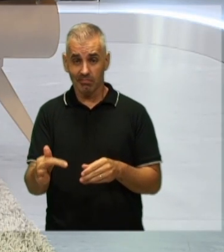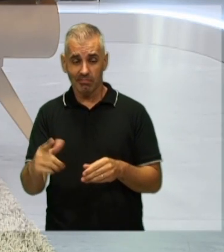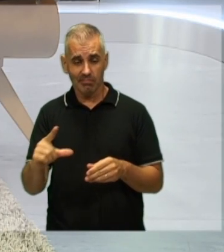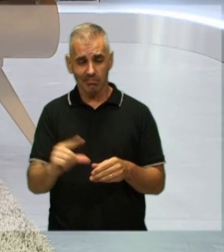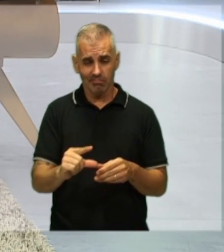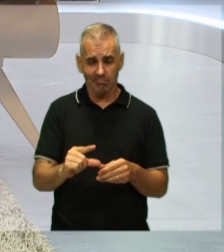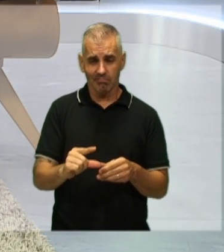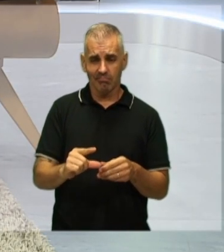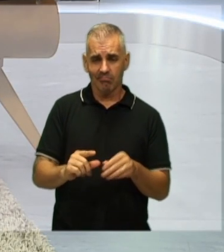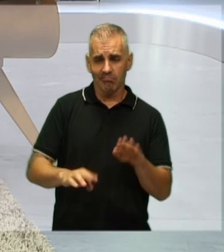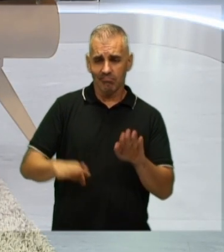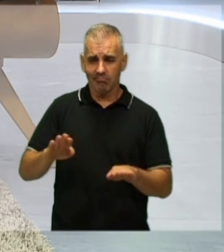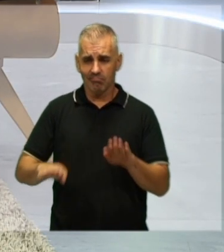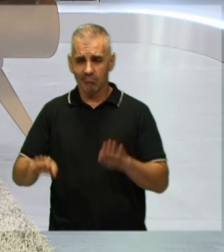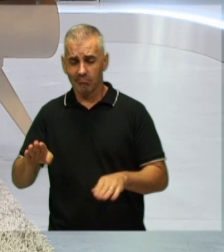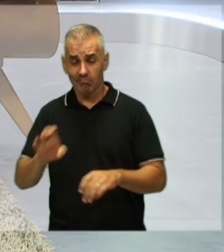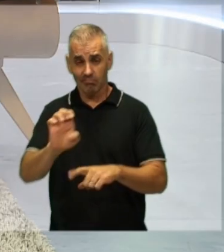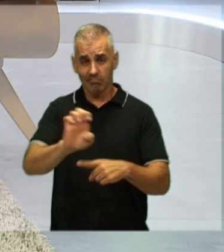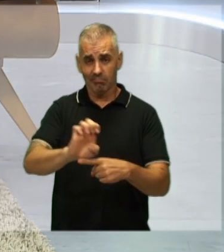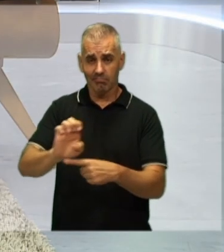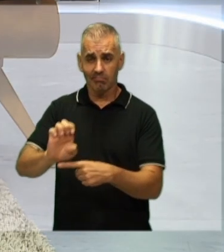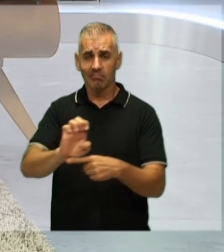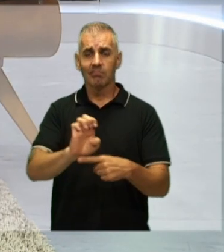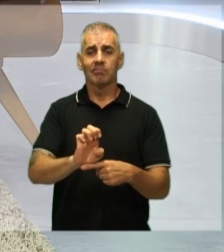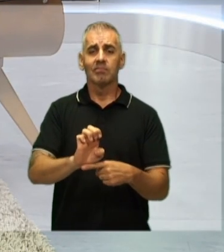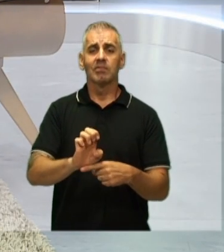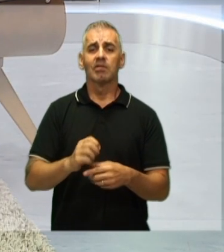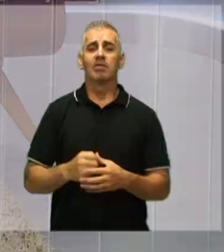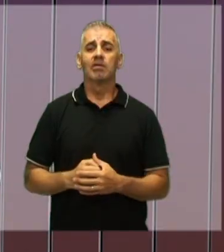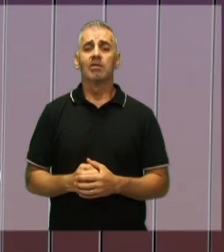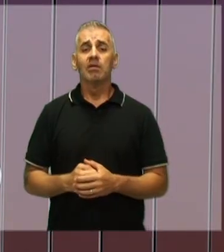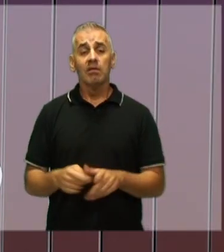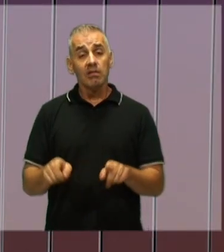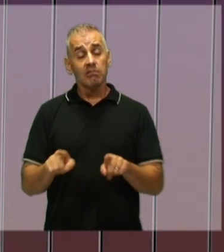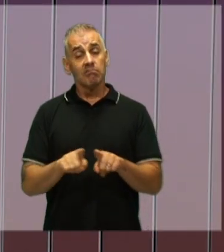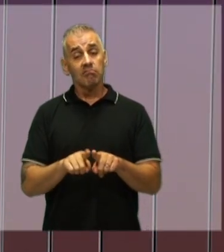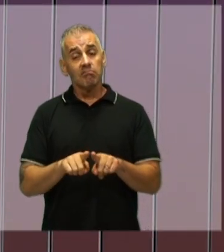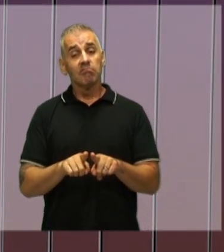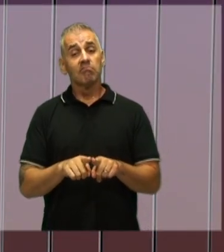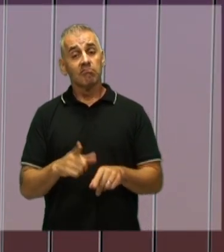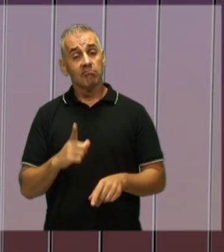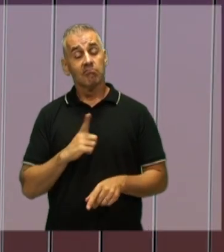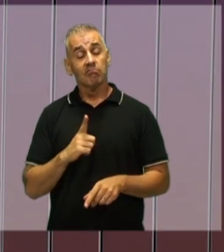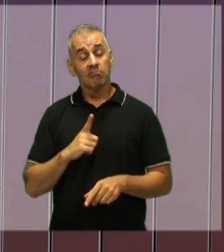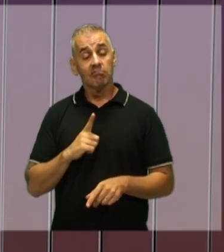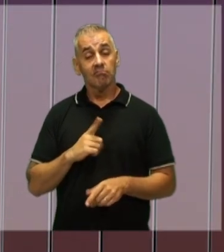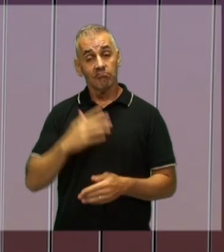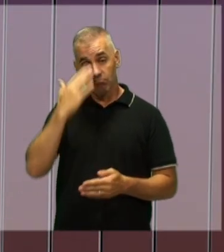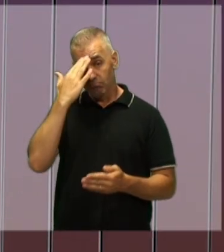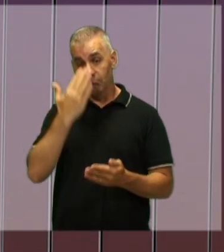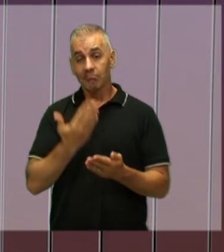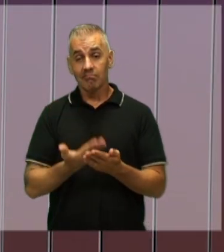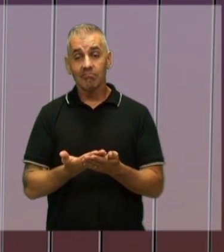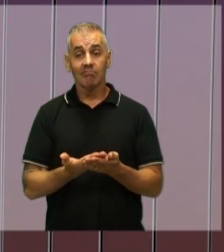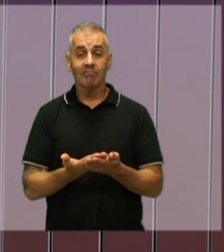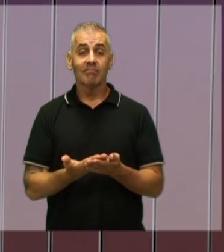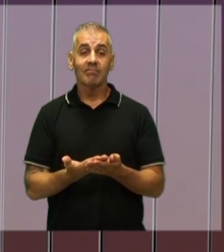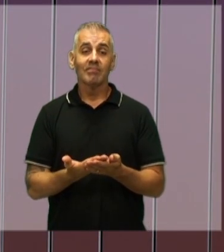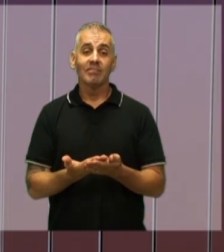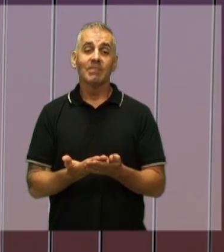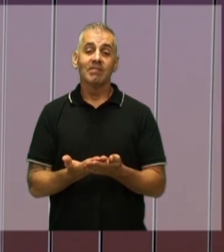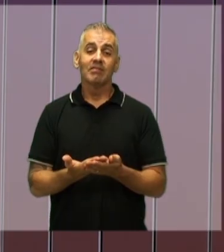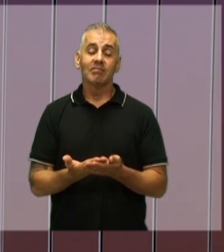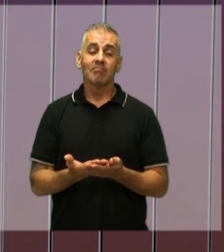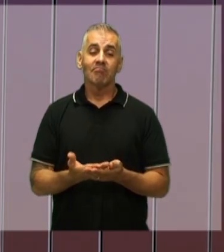na proporção, a Ana foi ainda mais bem votada do Estado. E temos a expectativa, né, eu acredito, não sei como é que vai ser,